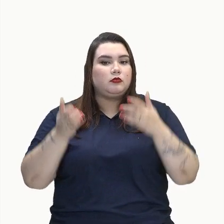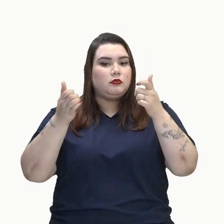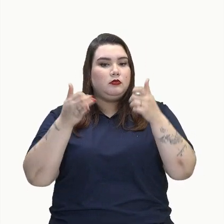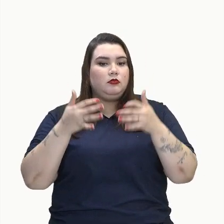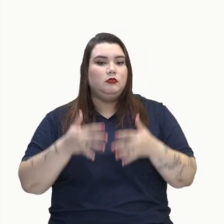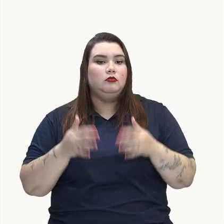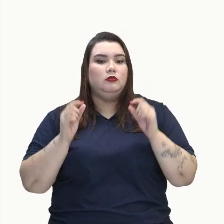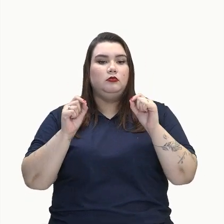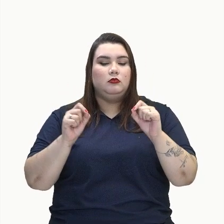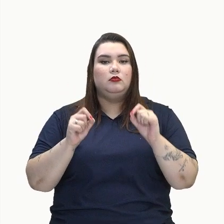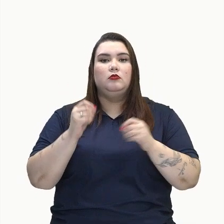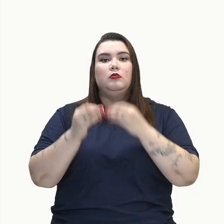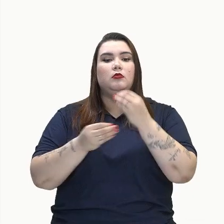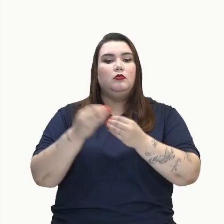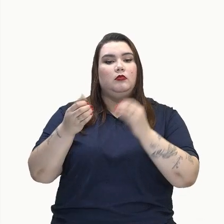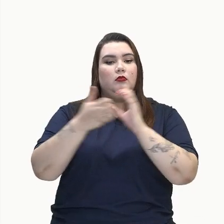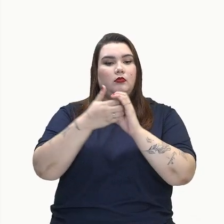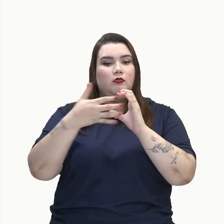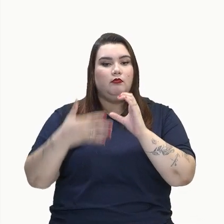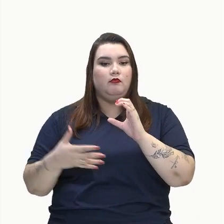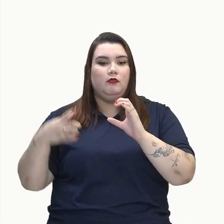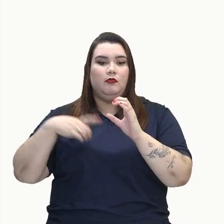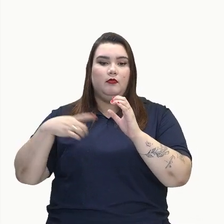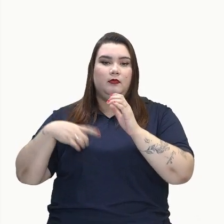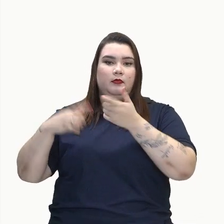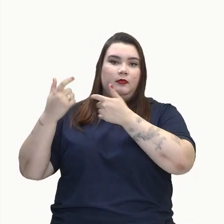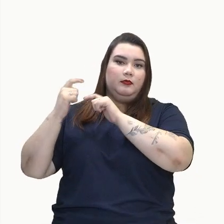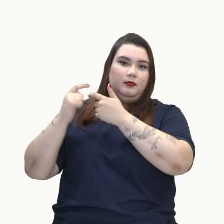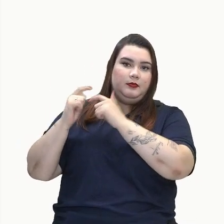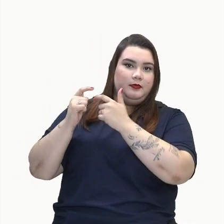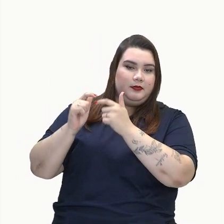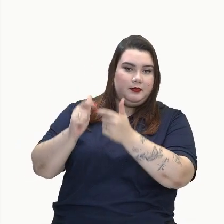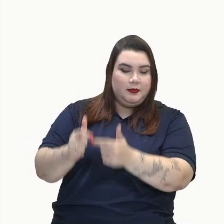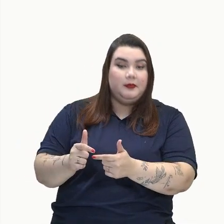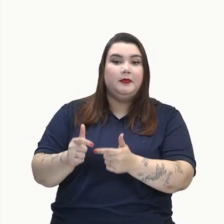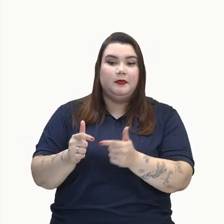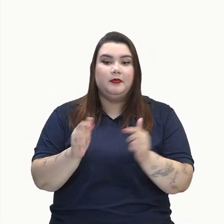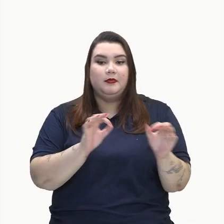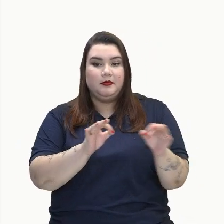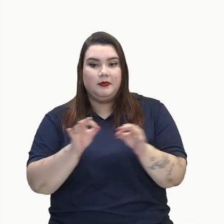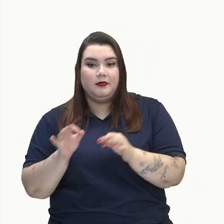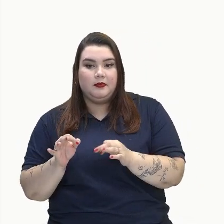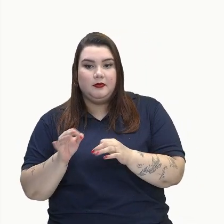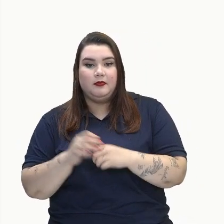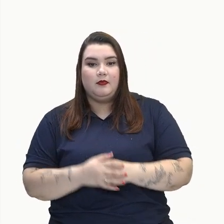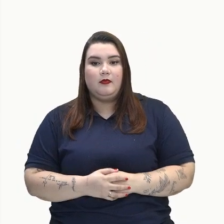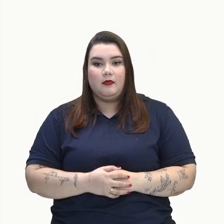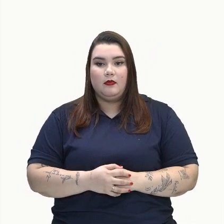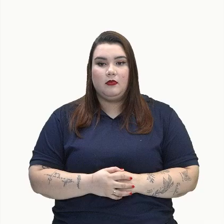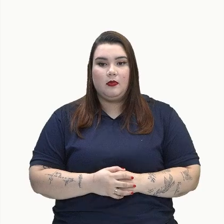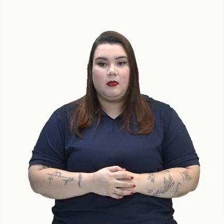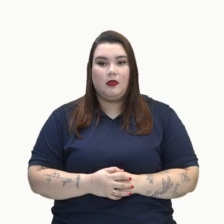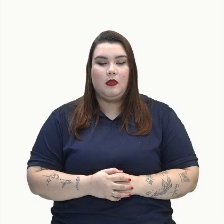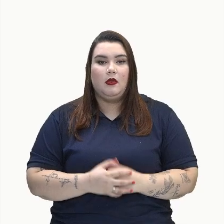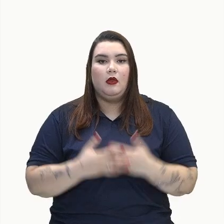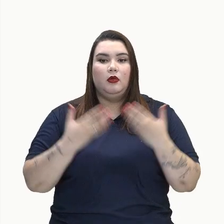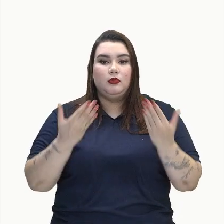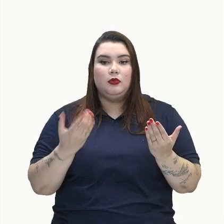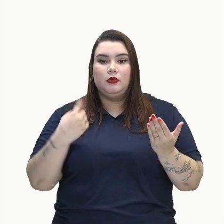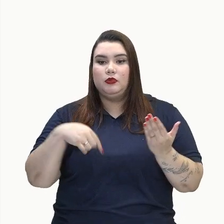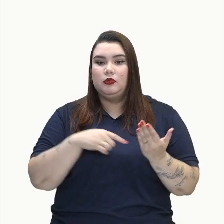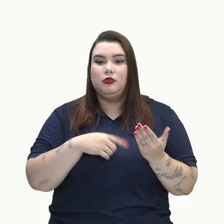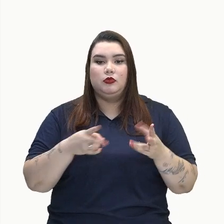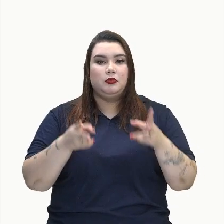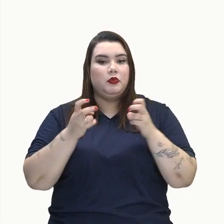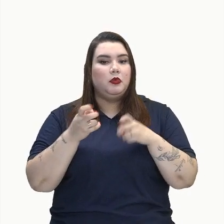aí, como as características são transmitidas dos pais para os descendentes. Aí a gente viu, então, por que